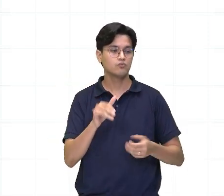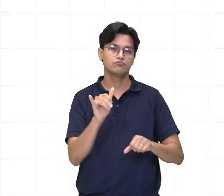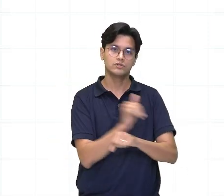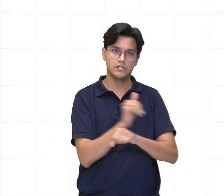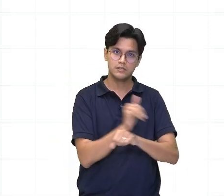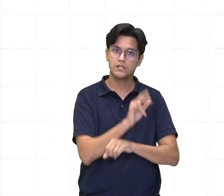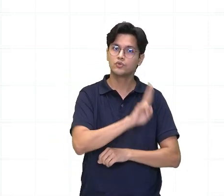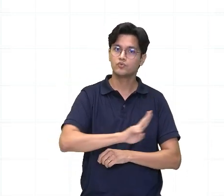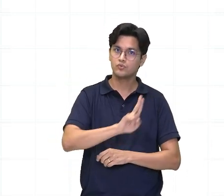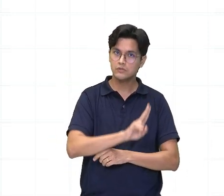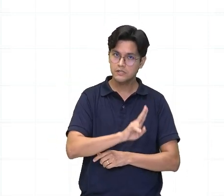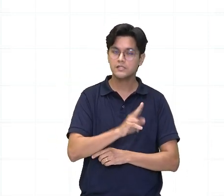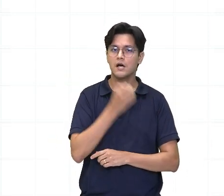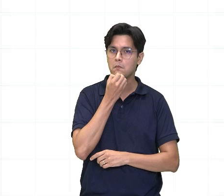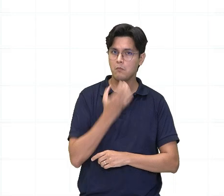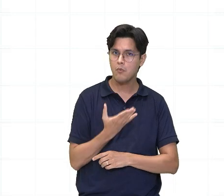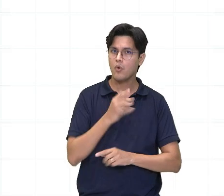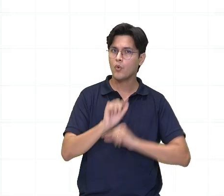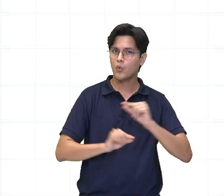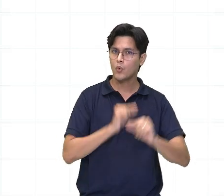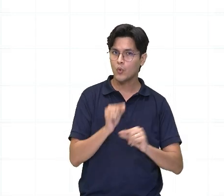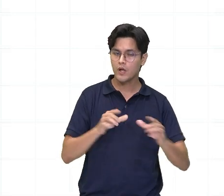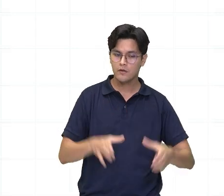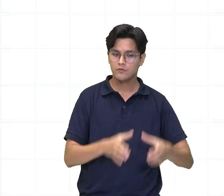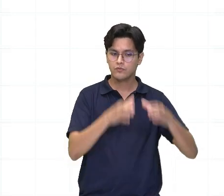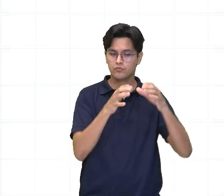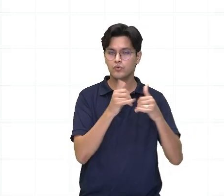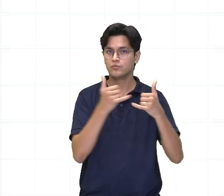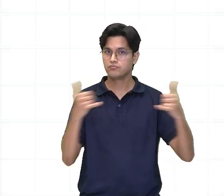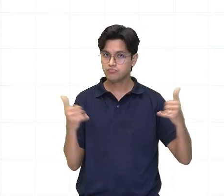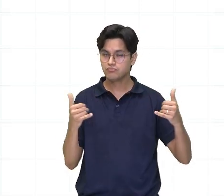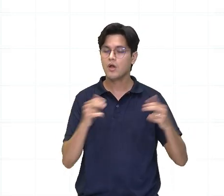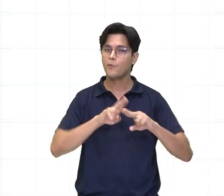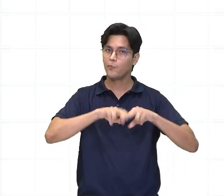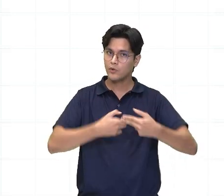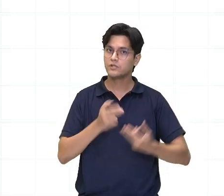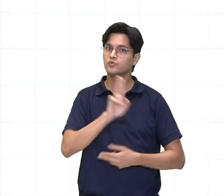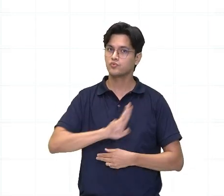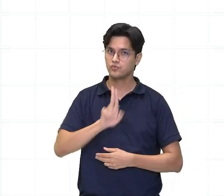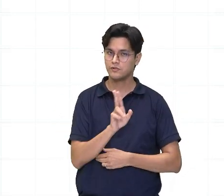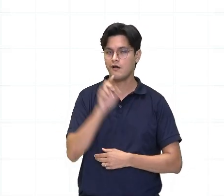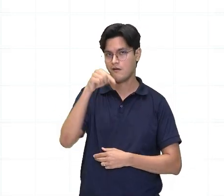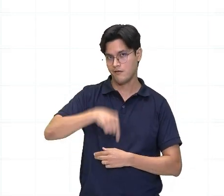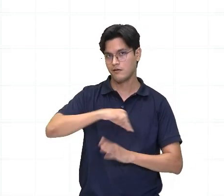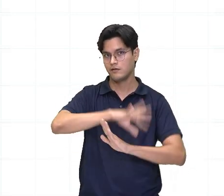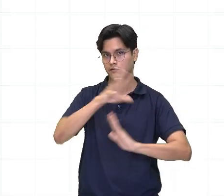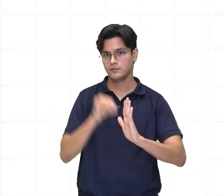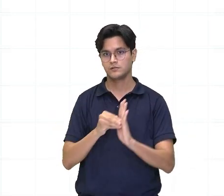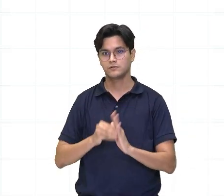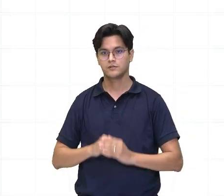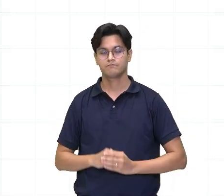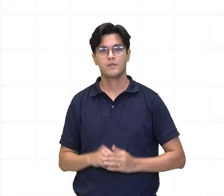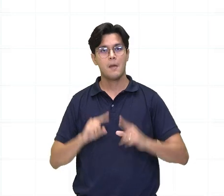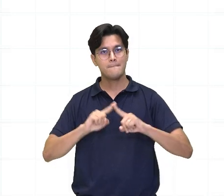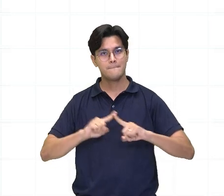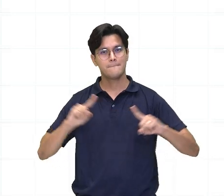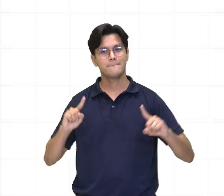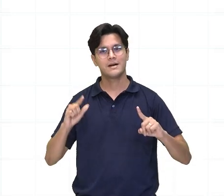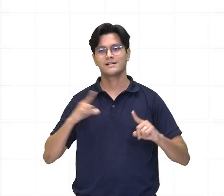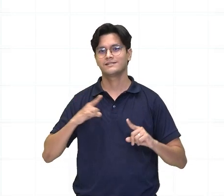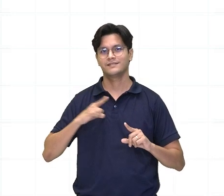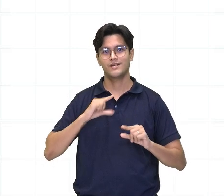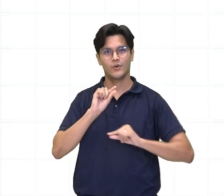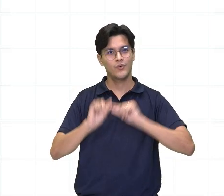certo? Então, por isso que também é utilizada na nossa região. Mas as desvantagens da